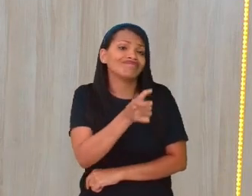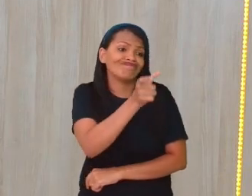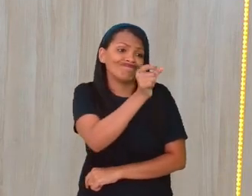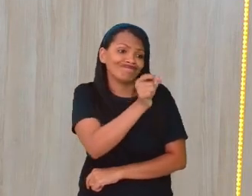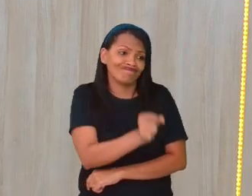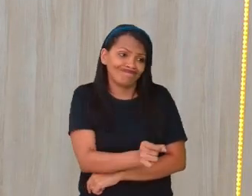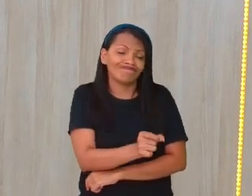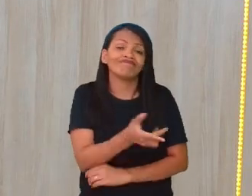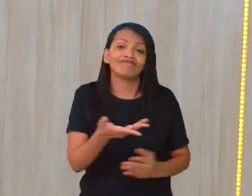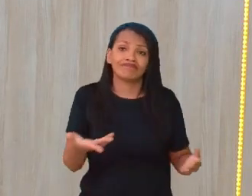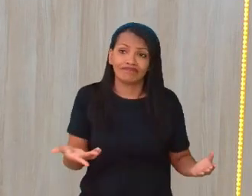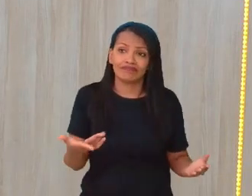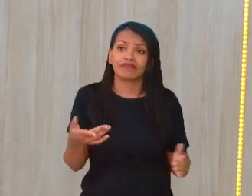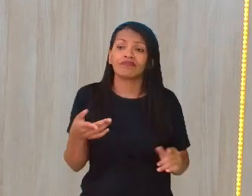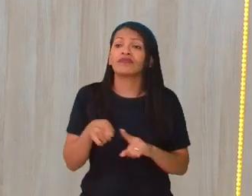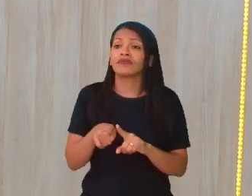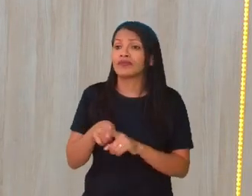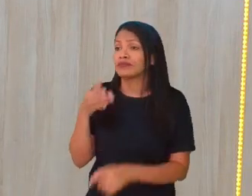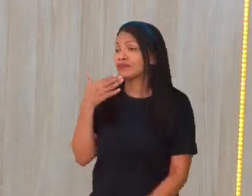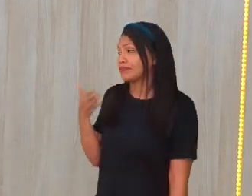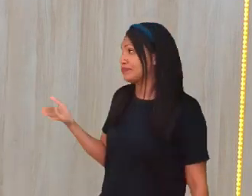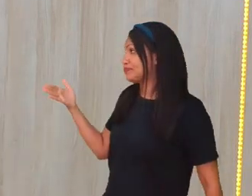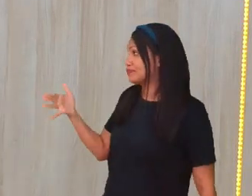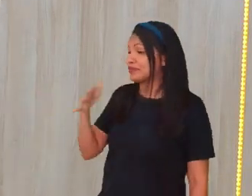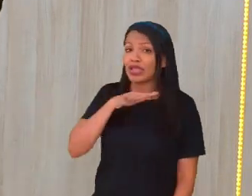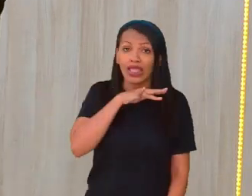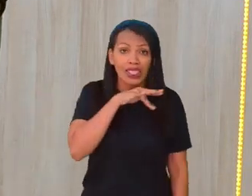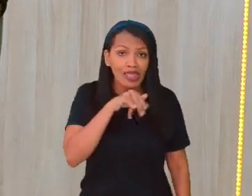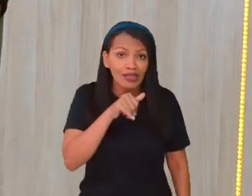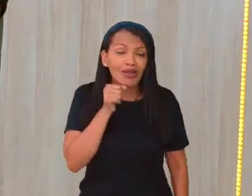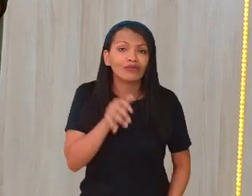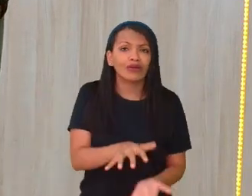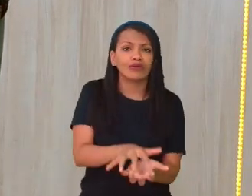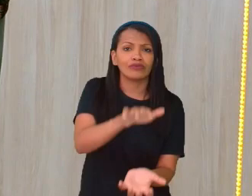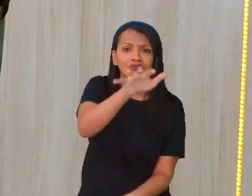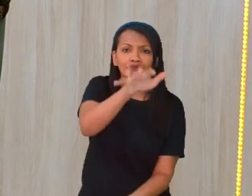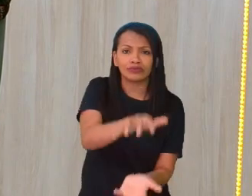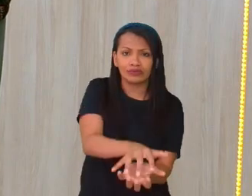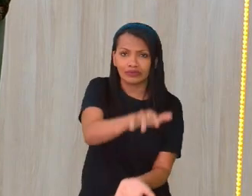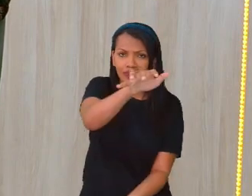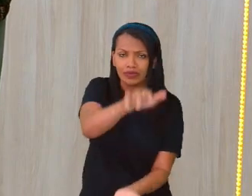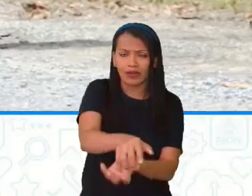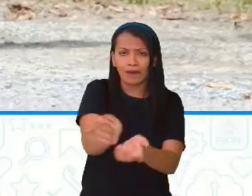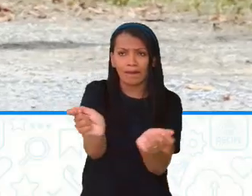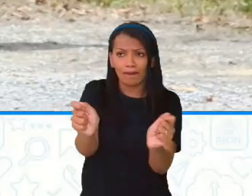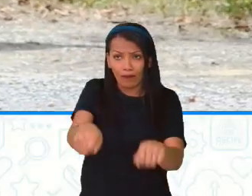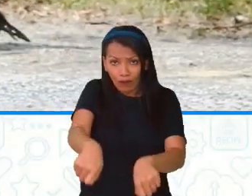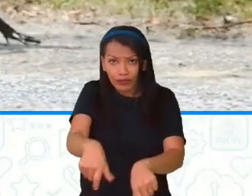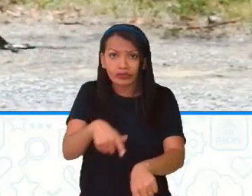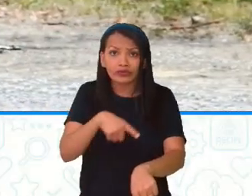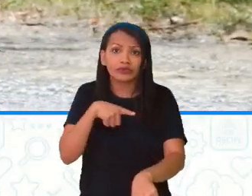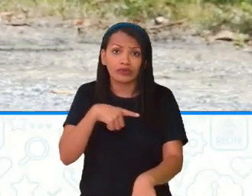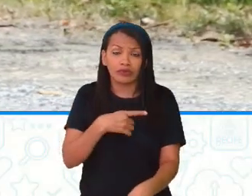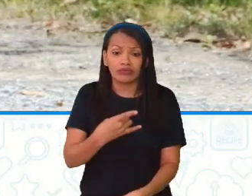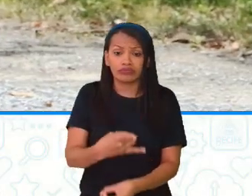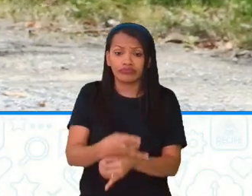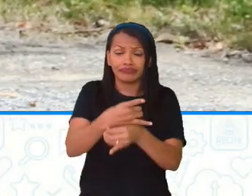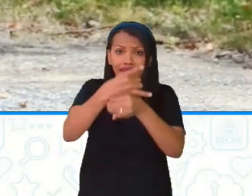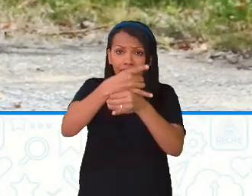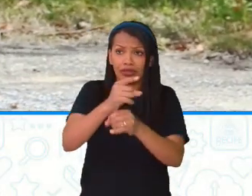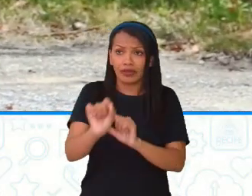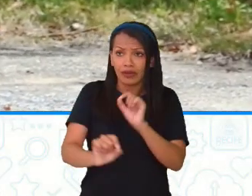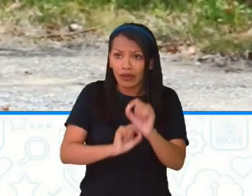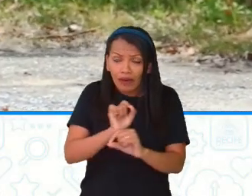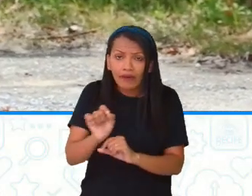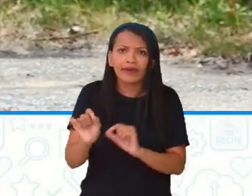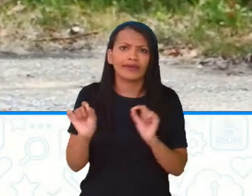também, ó, que esse animalzinho aqui, bem interessante, que é o jacaré, ele possui esqueletos e eles são